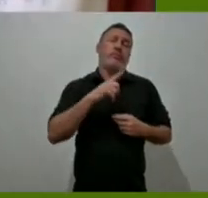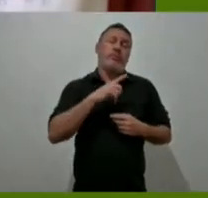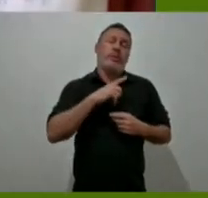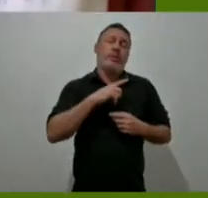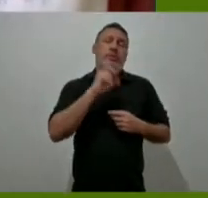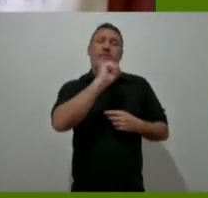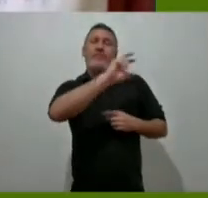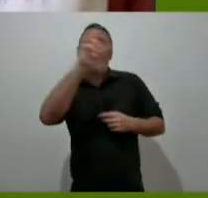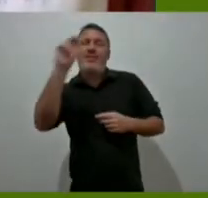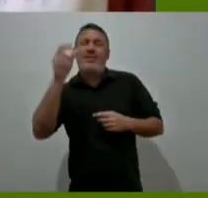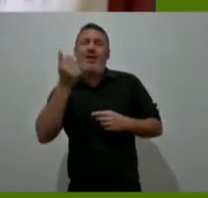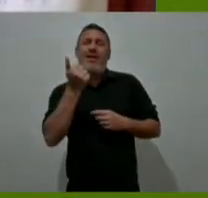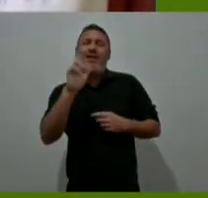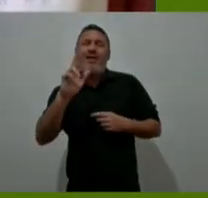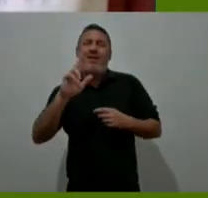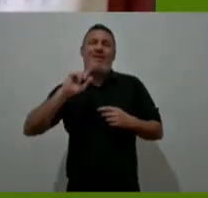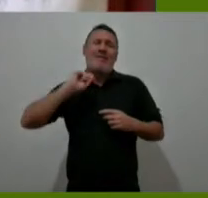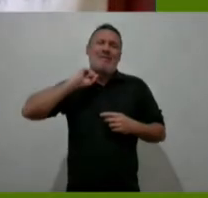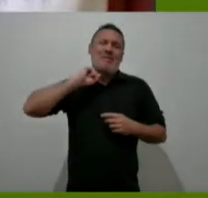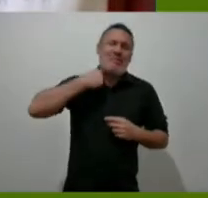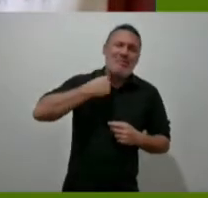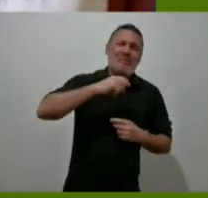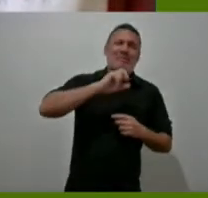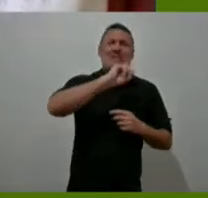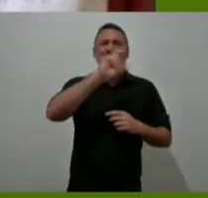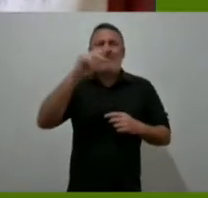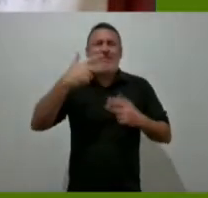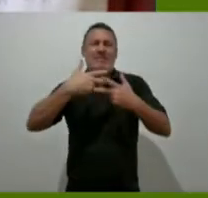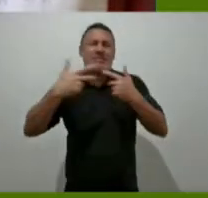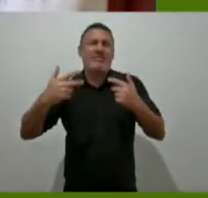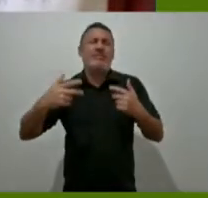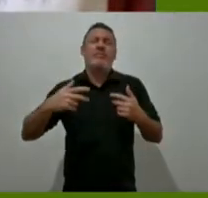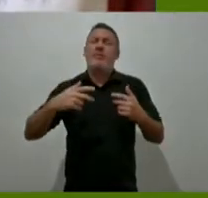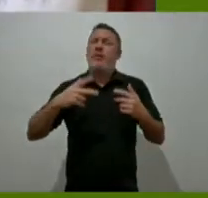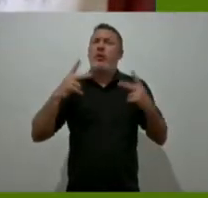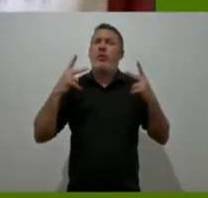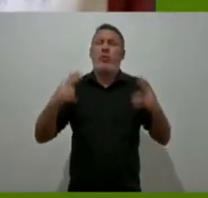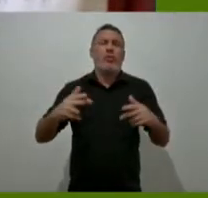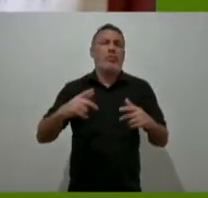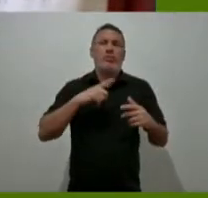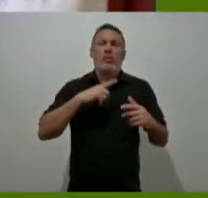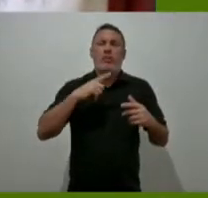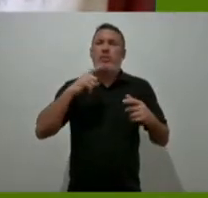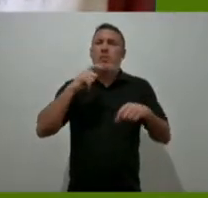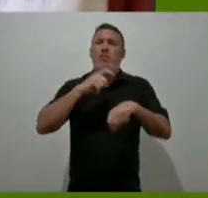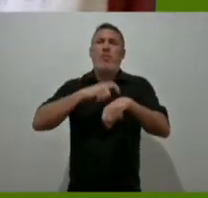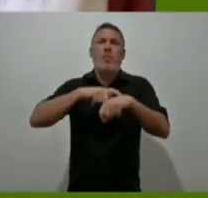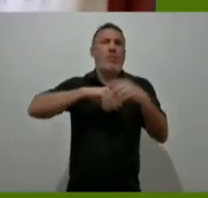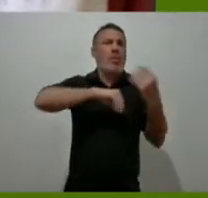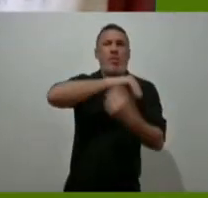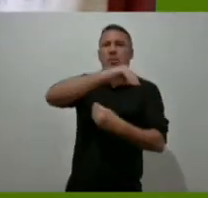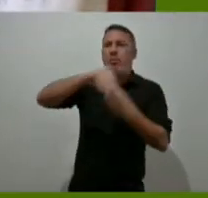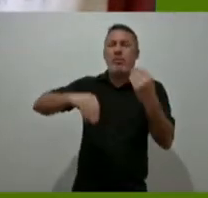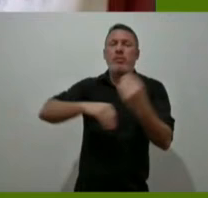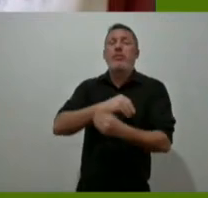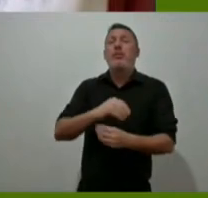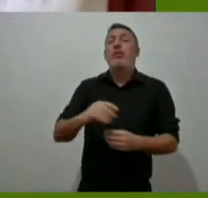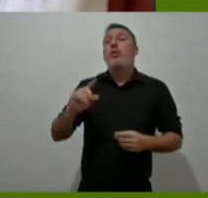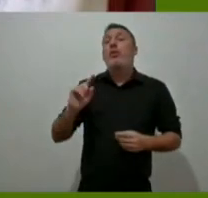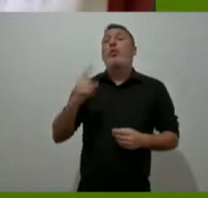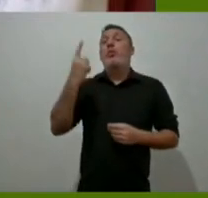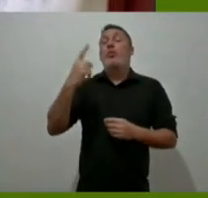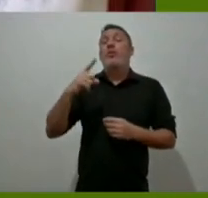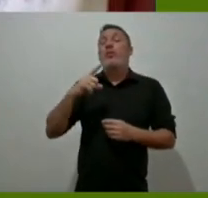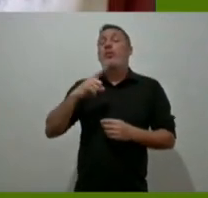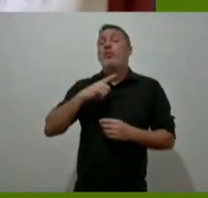mesmo tempo, a única máquina, única capaz de transformar o dióxido de carbono em